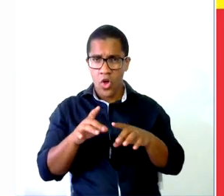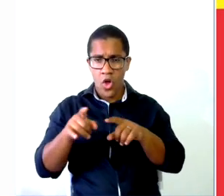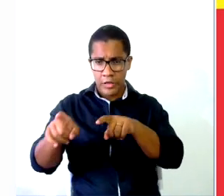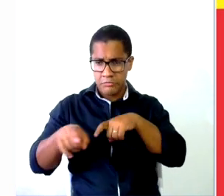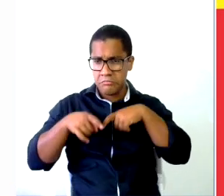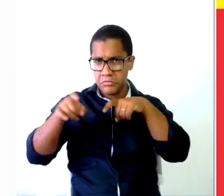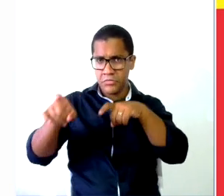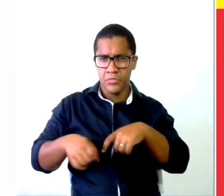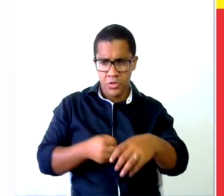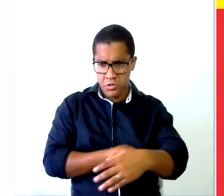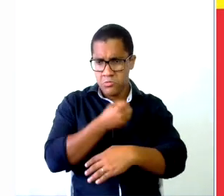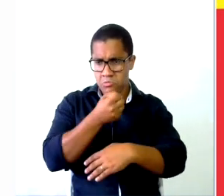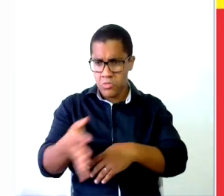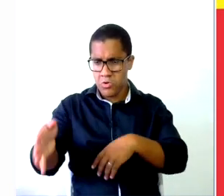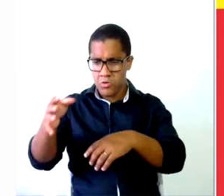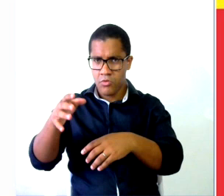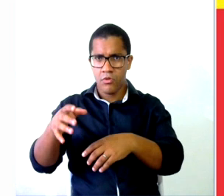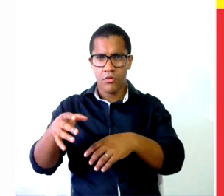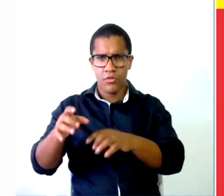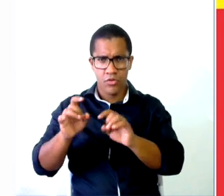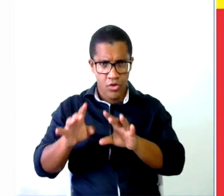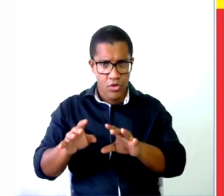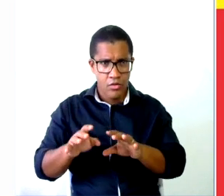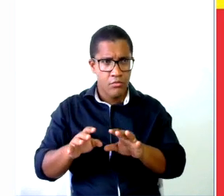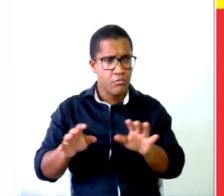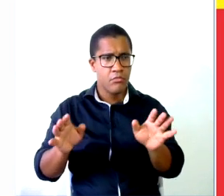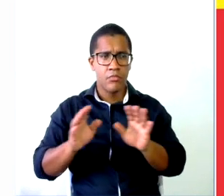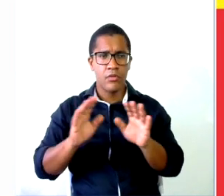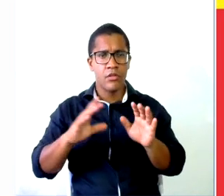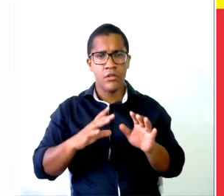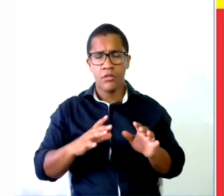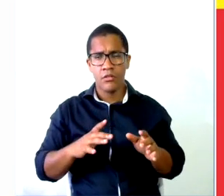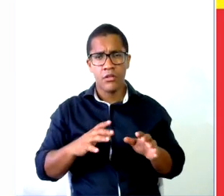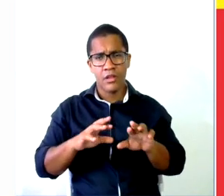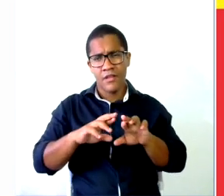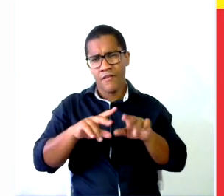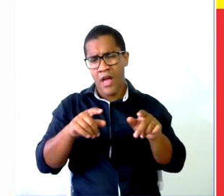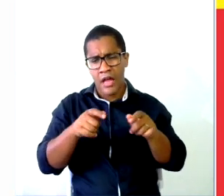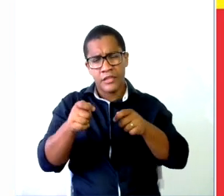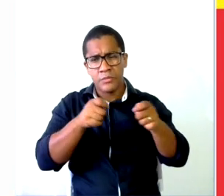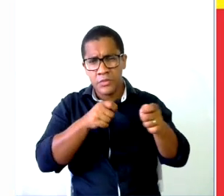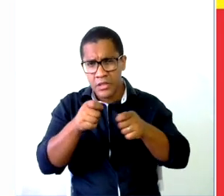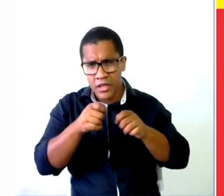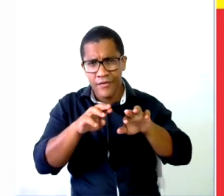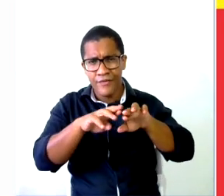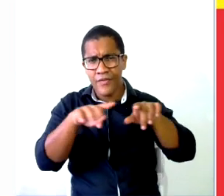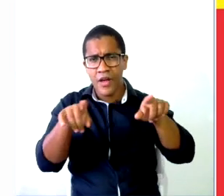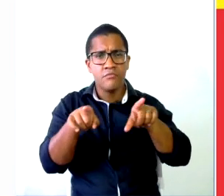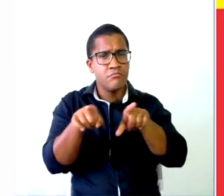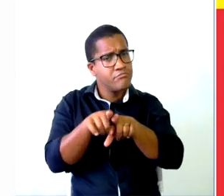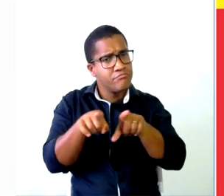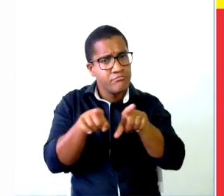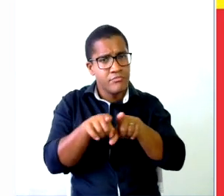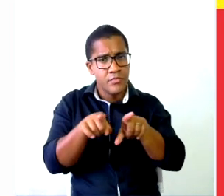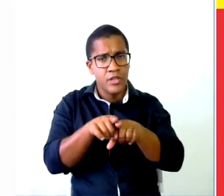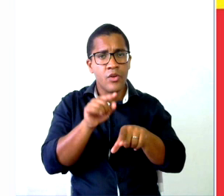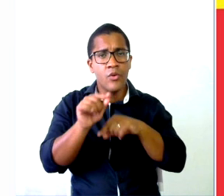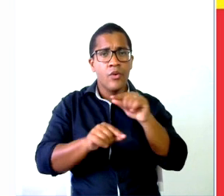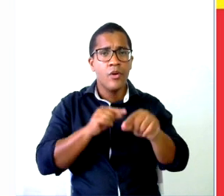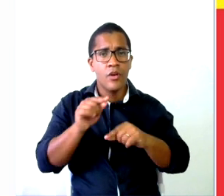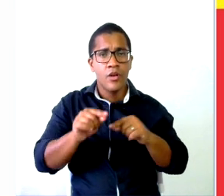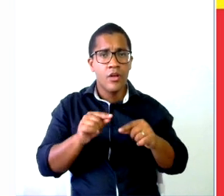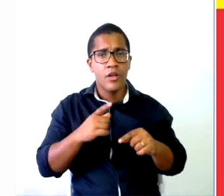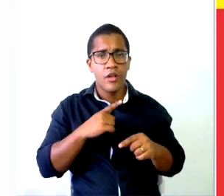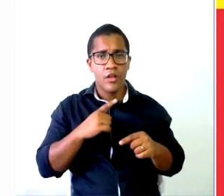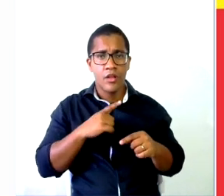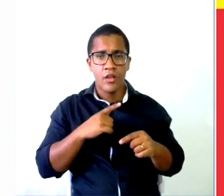agricultura, como também nas manufaturas, na vida administrativa. Atuava também